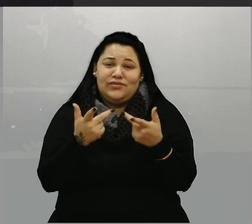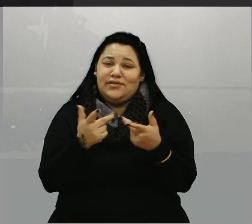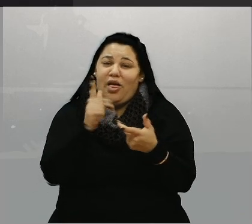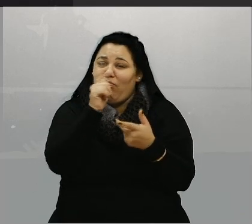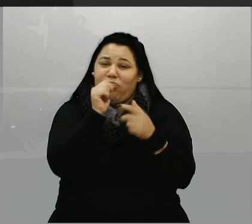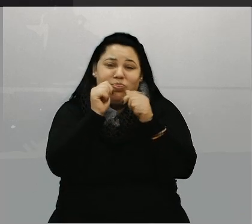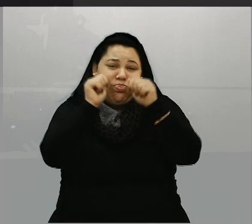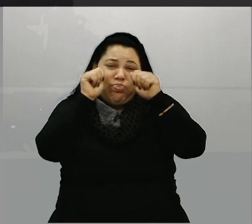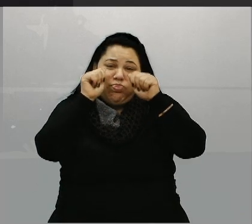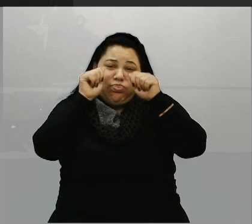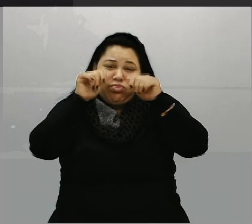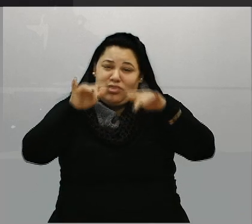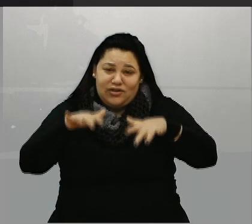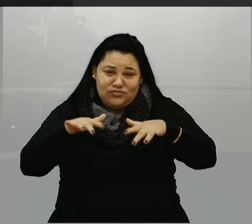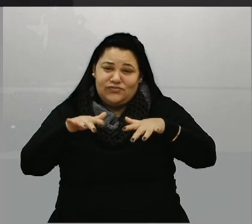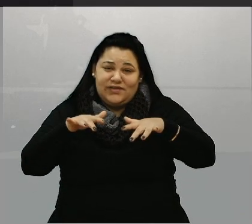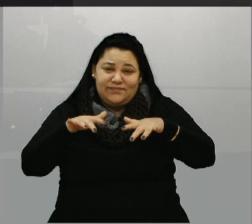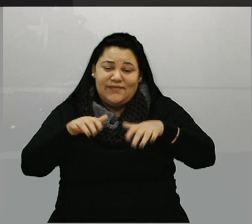enxurrada.